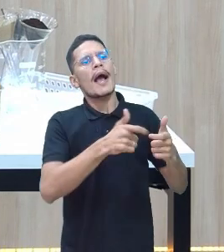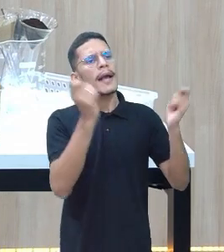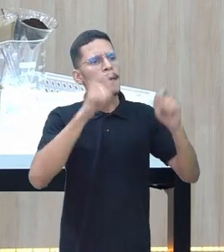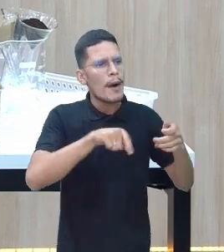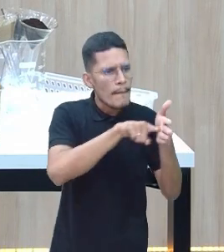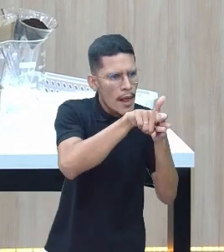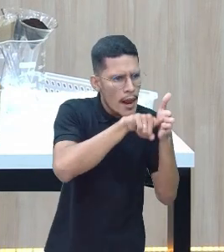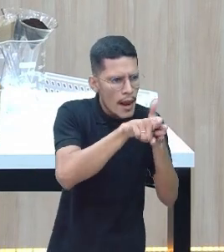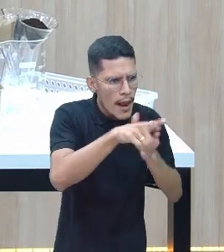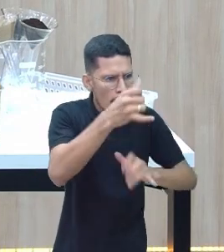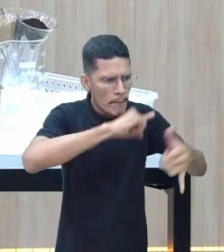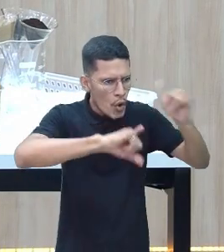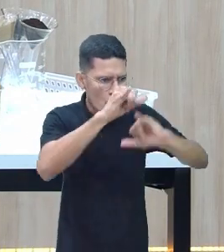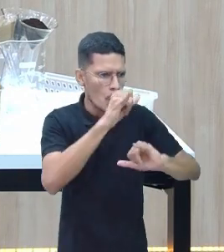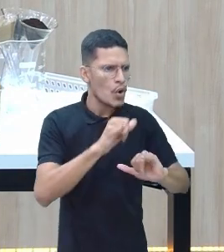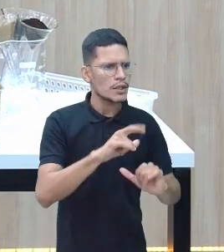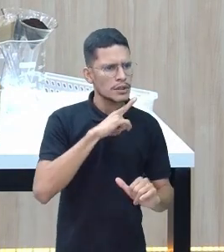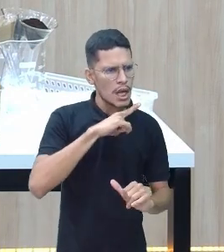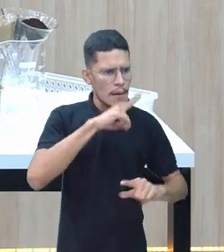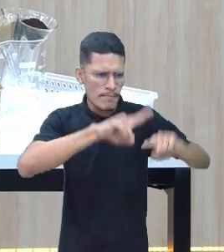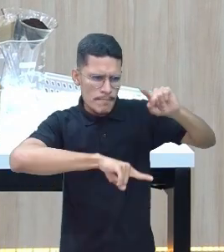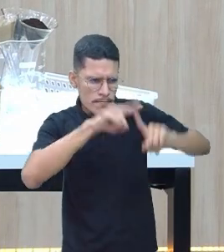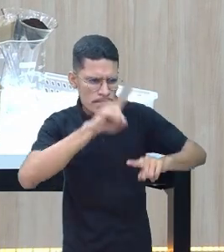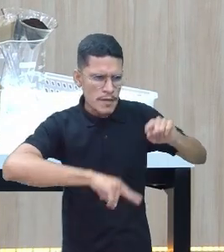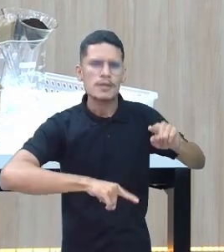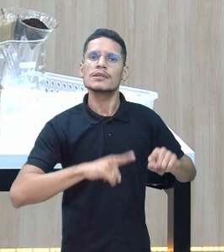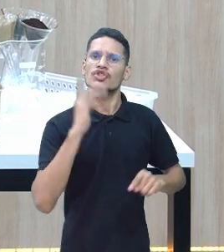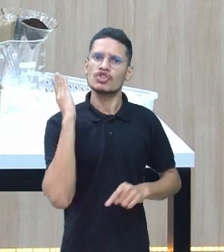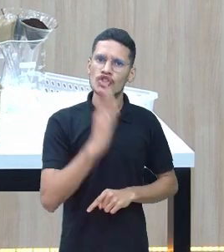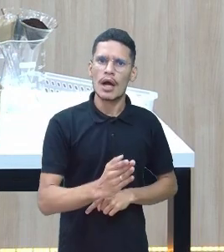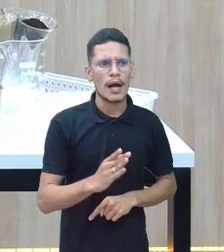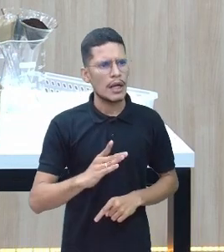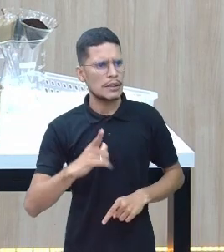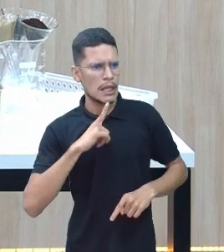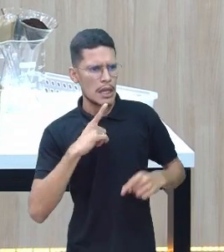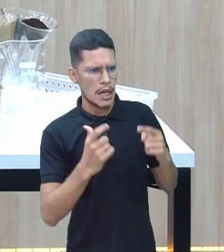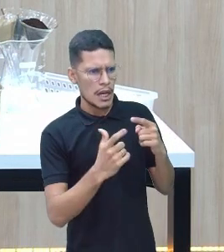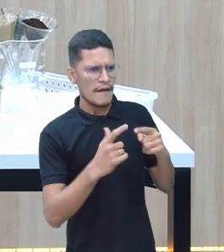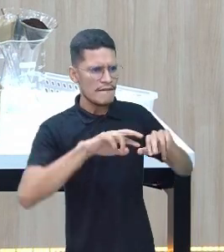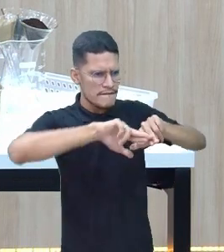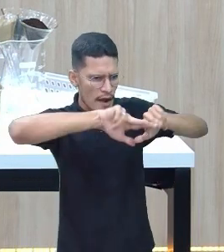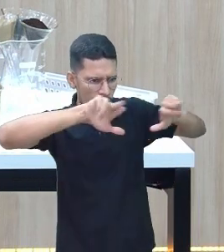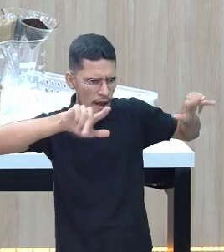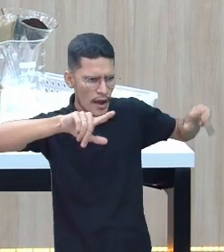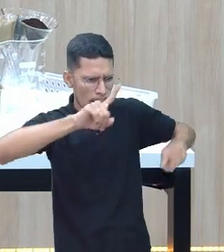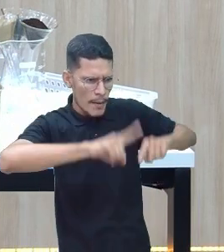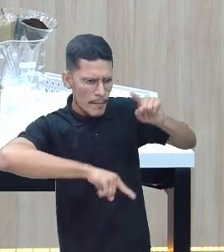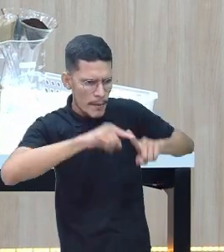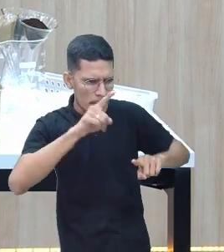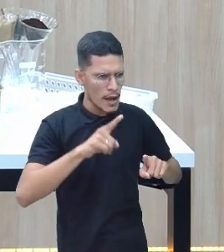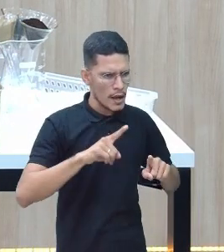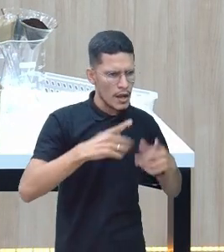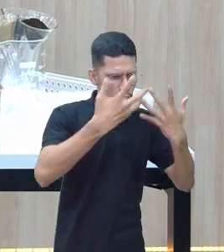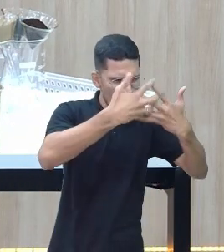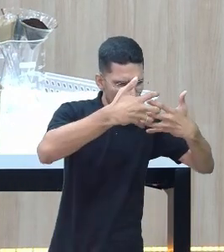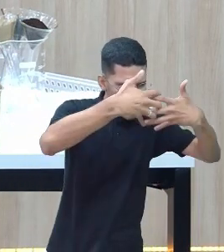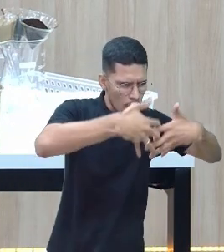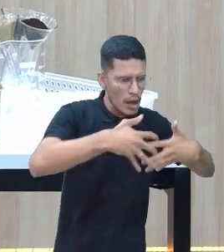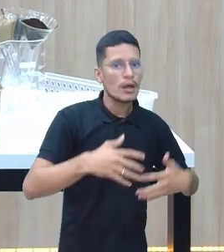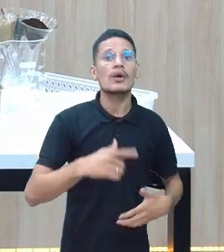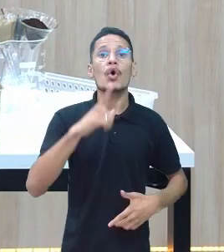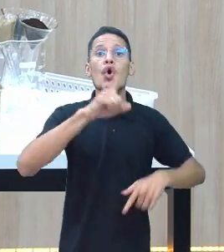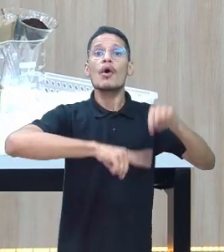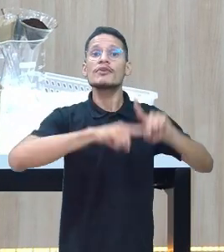de um laboratório, todo equipado, todo cheio de maquinários, vamos dizer assim, de objetos que